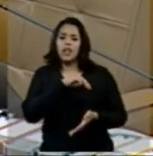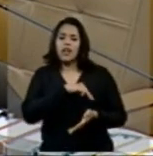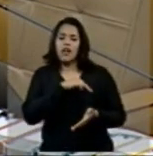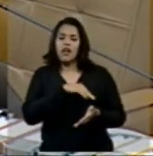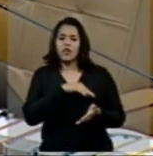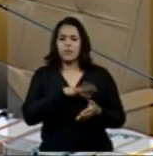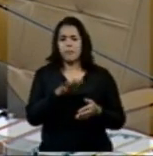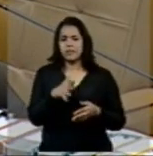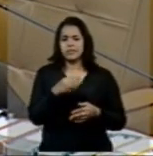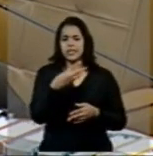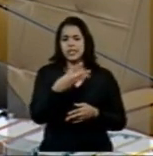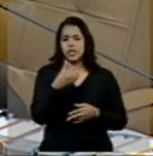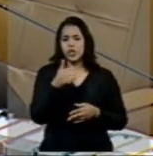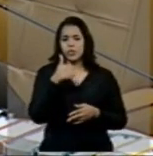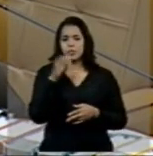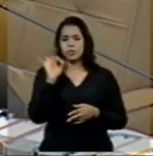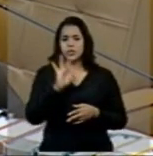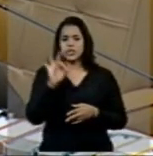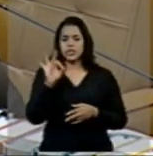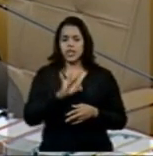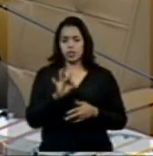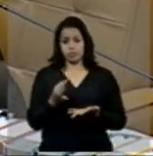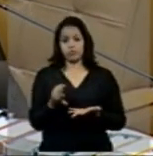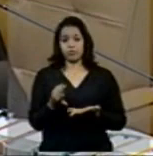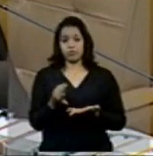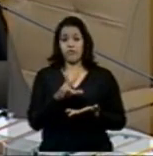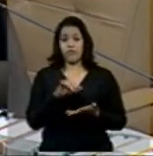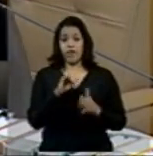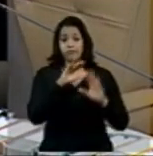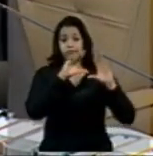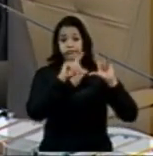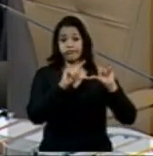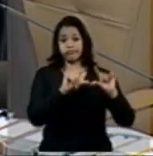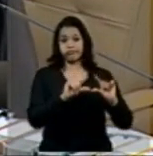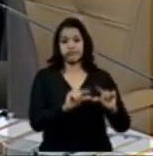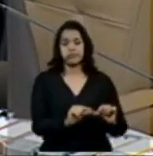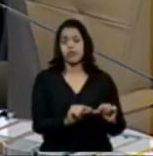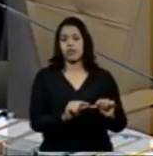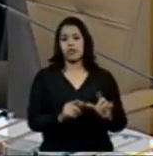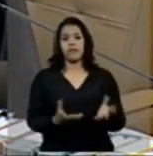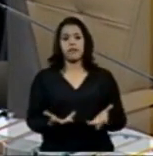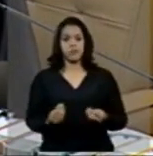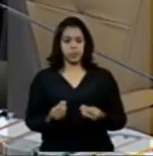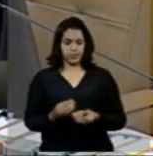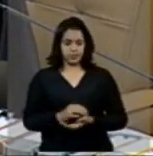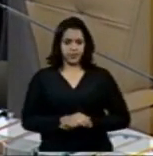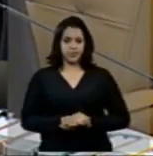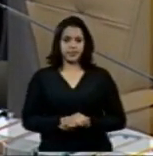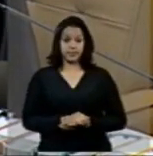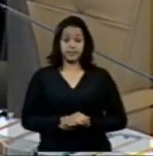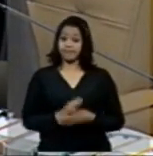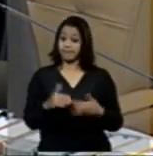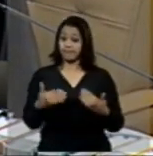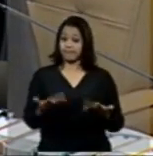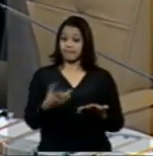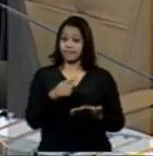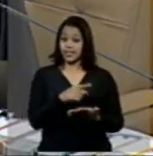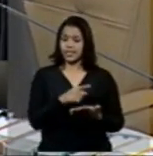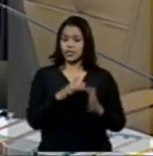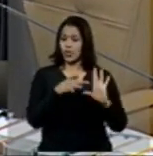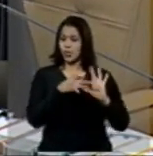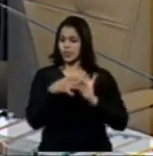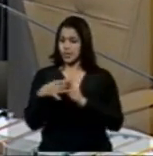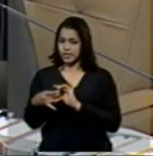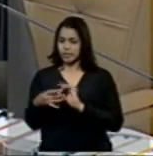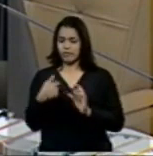responde por 31% das receitas previdenciárias, será reduzida drasticamente. Nesse apanhado,